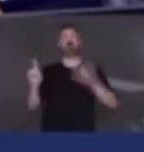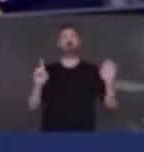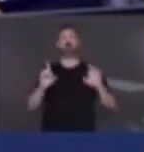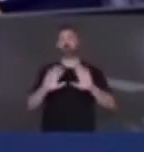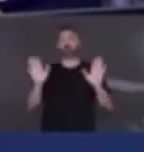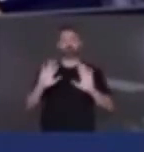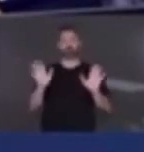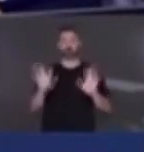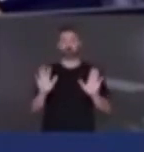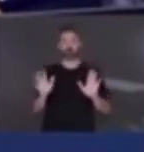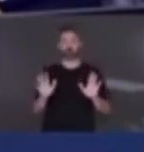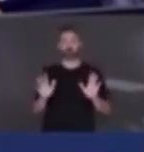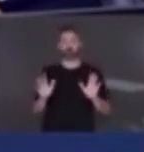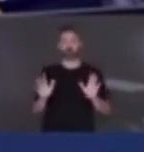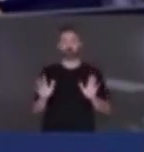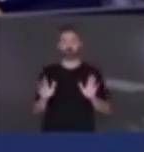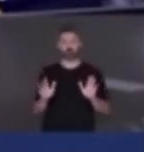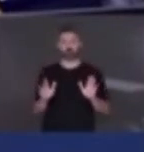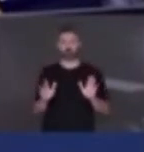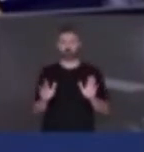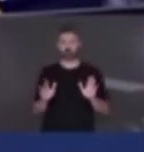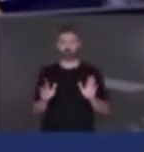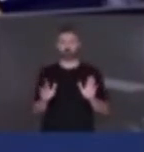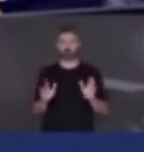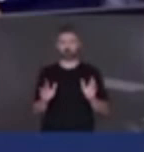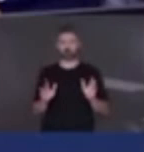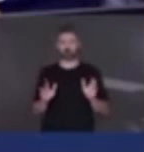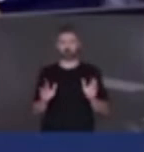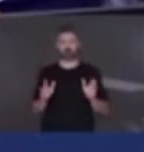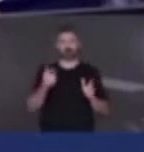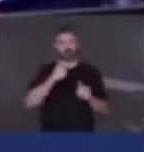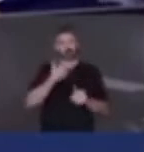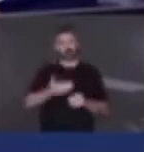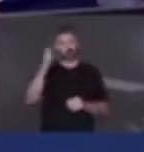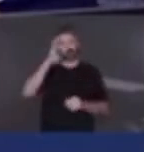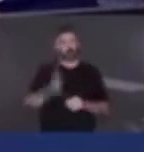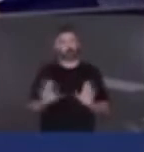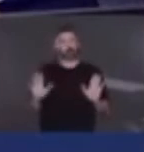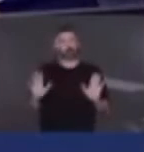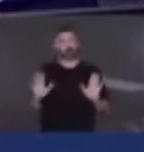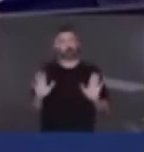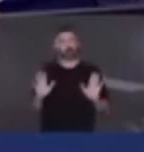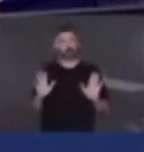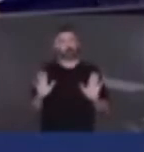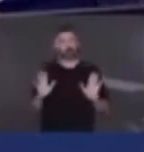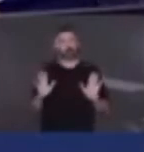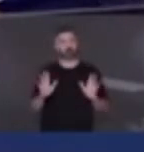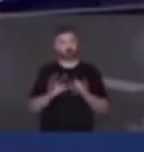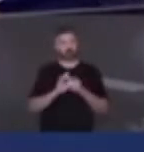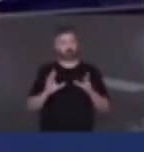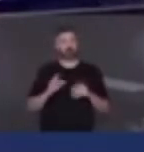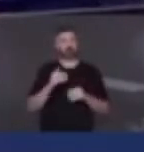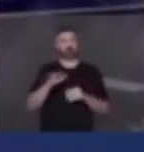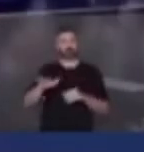absurdo. Porque é essa lógica que eu falei. Se você quer que qualquer coisa que tenha um cheiro